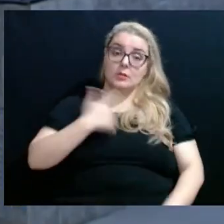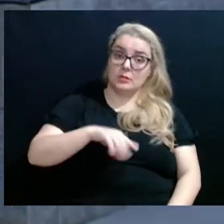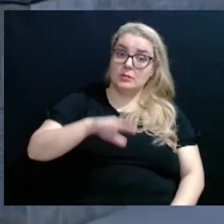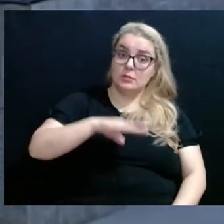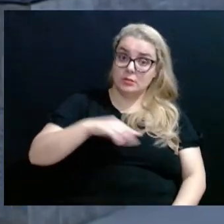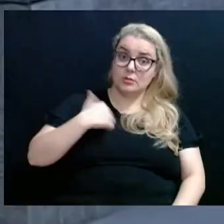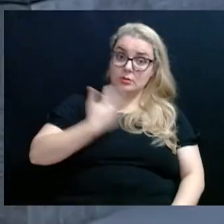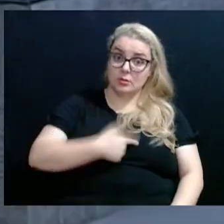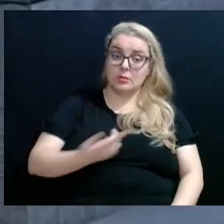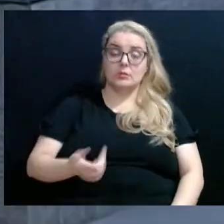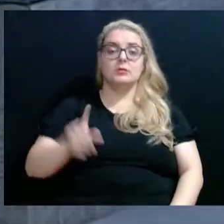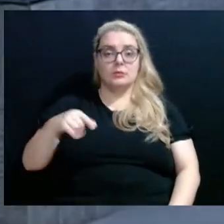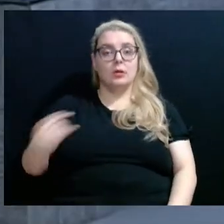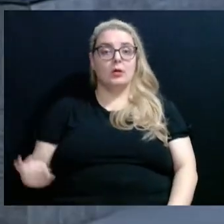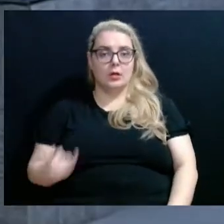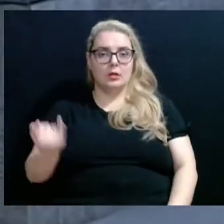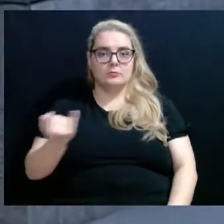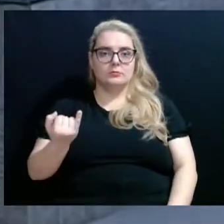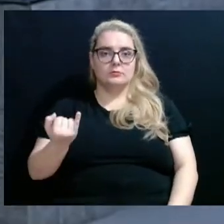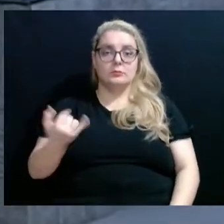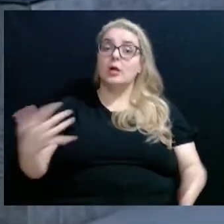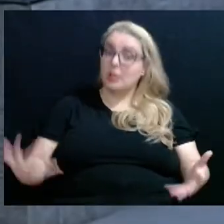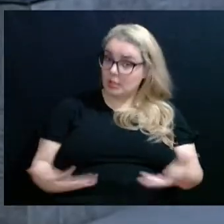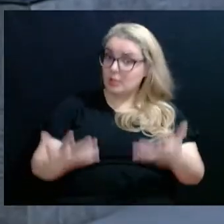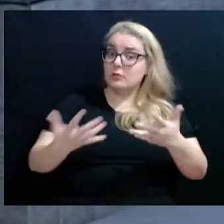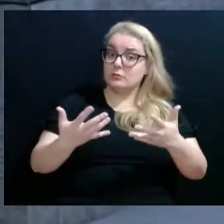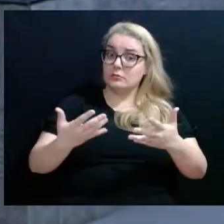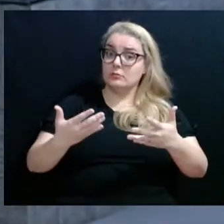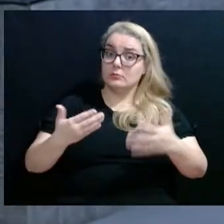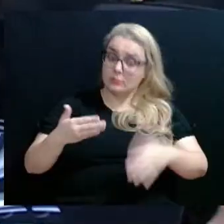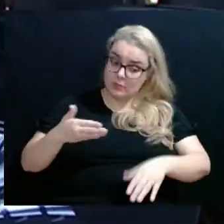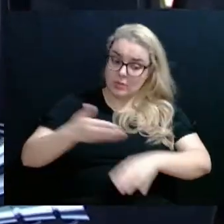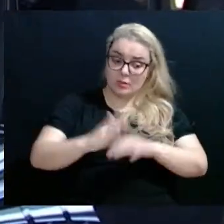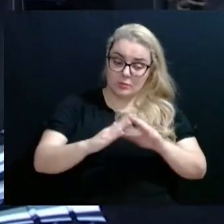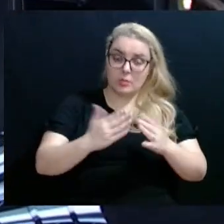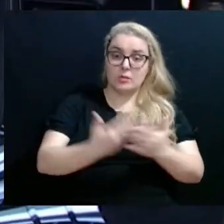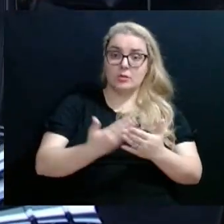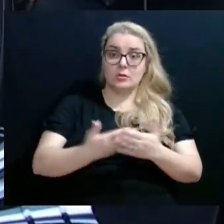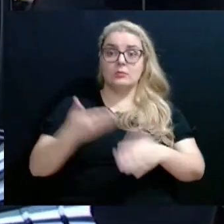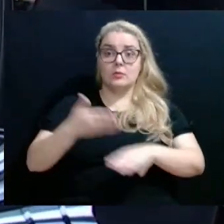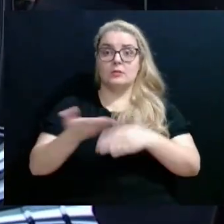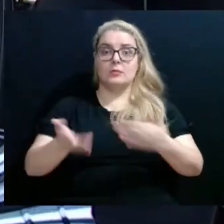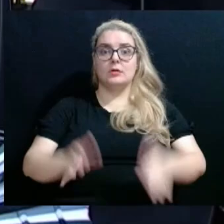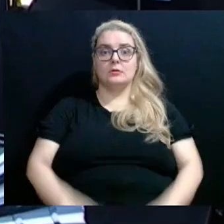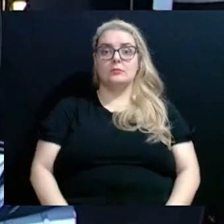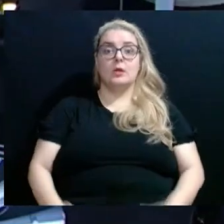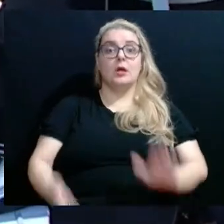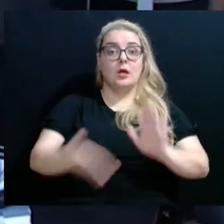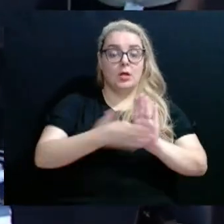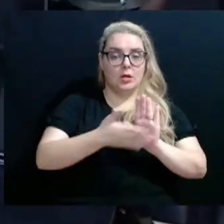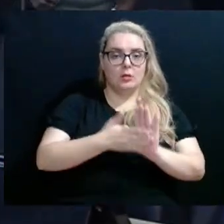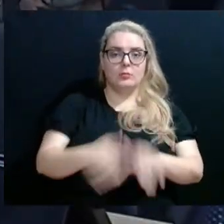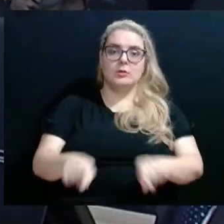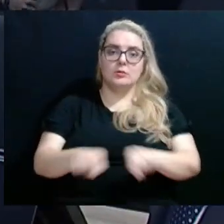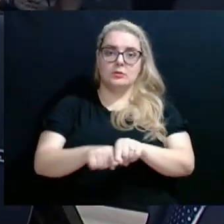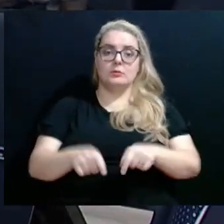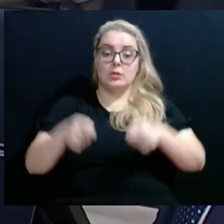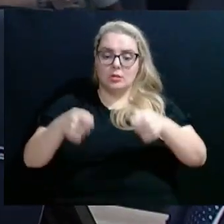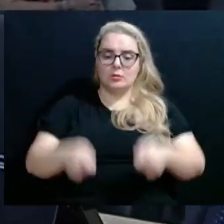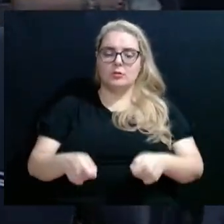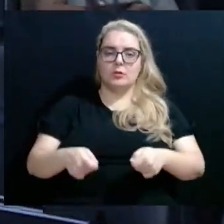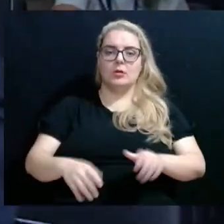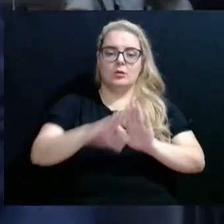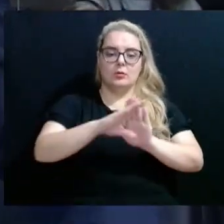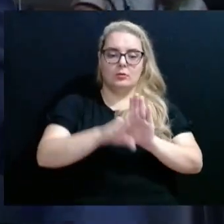isso é muito importante e até incentivar eles a ir mais para as escolas e participar disso aí. A proposta também estabelece que o programa pode